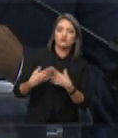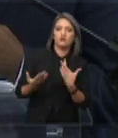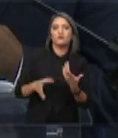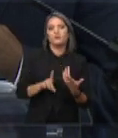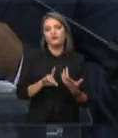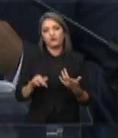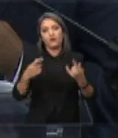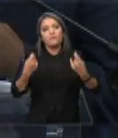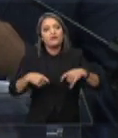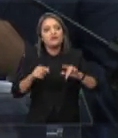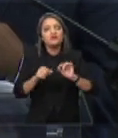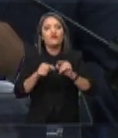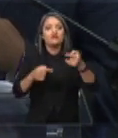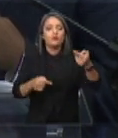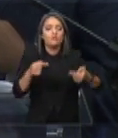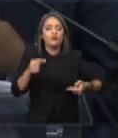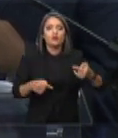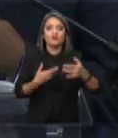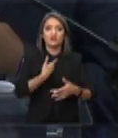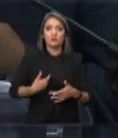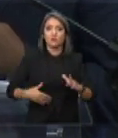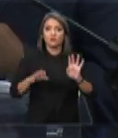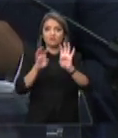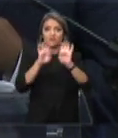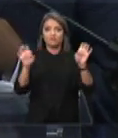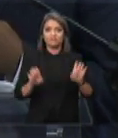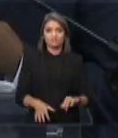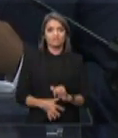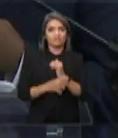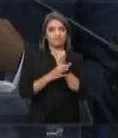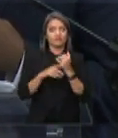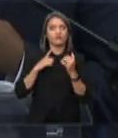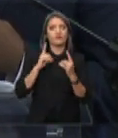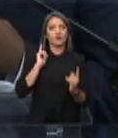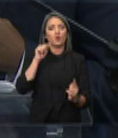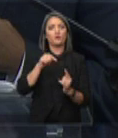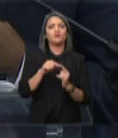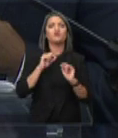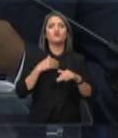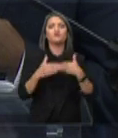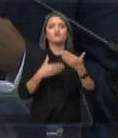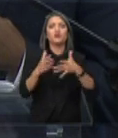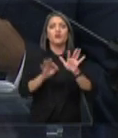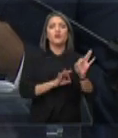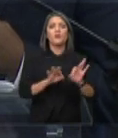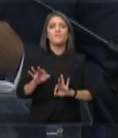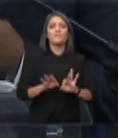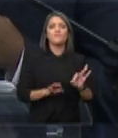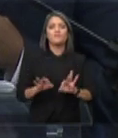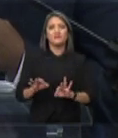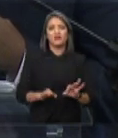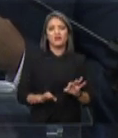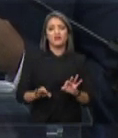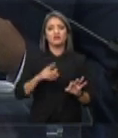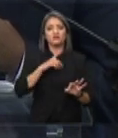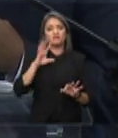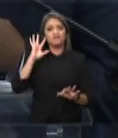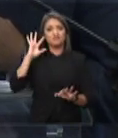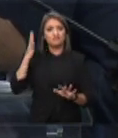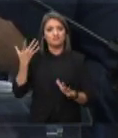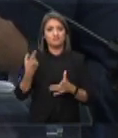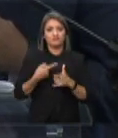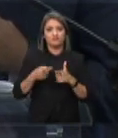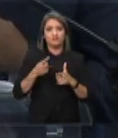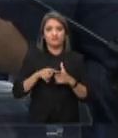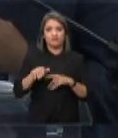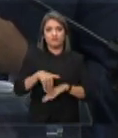estruturantes e tenham como objetivo Central construção e execução de planos de superação da situação de rua